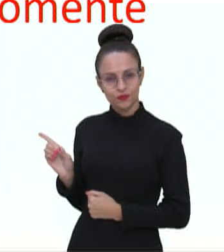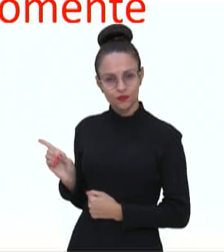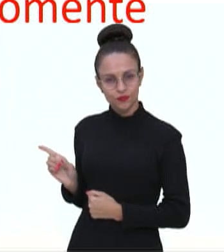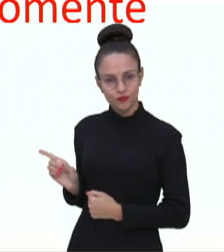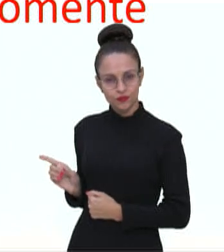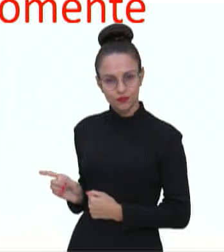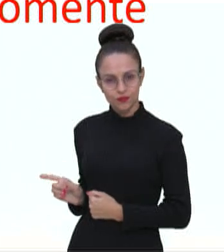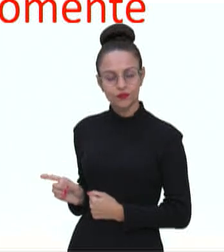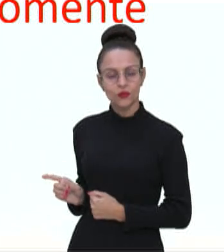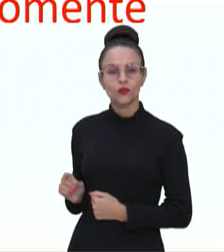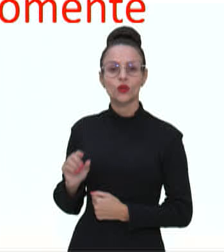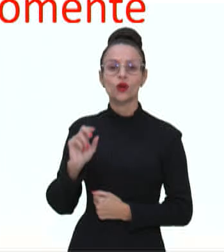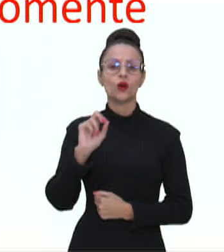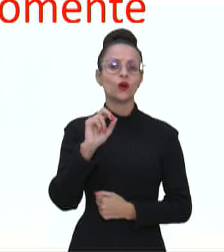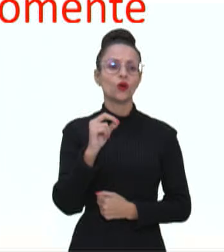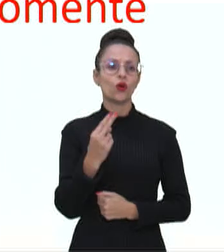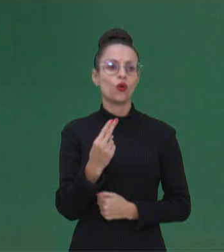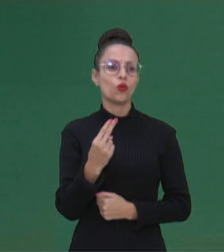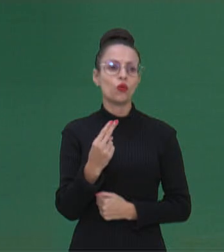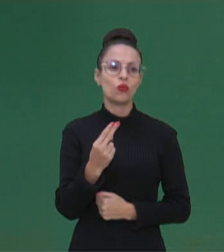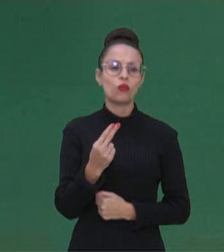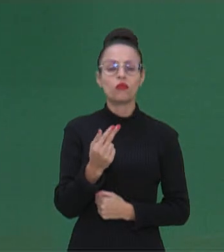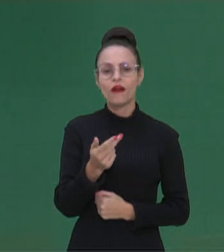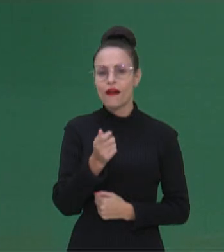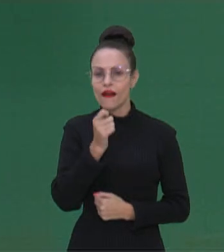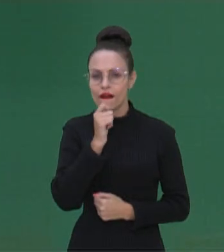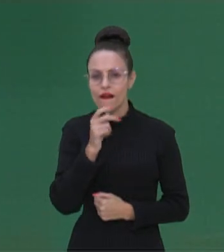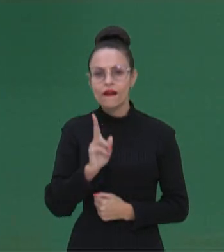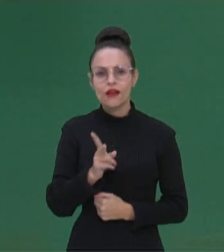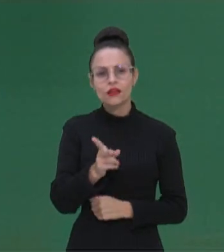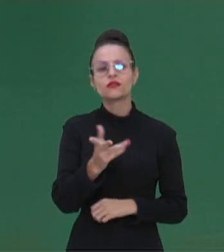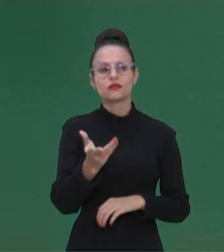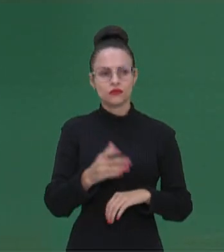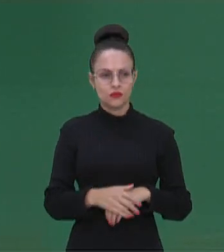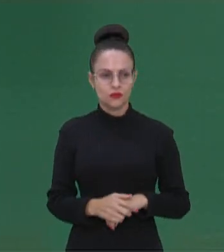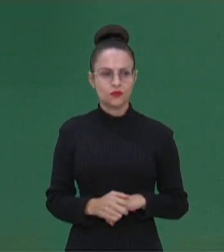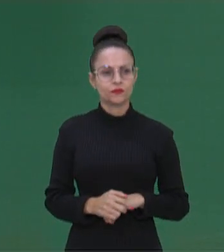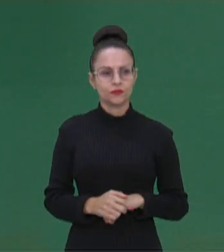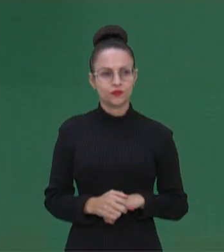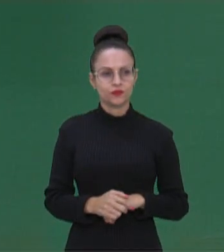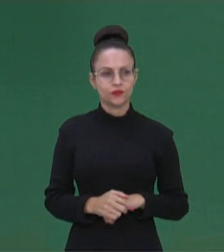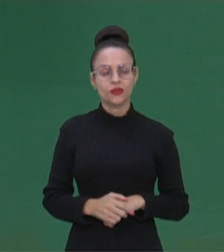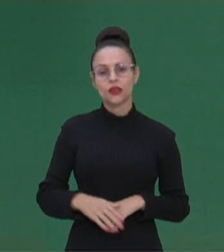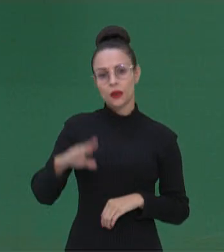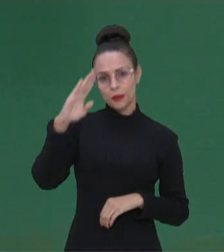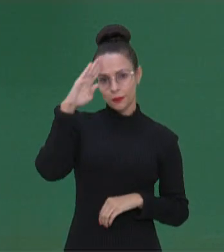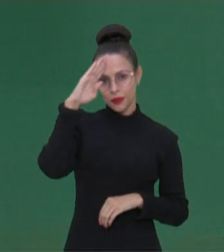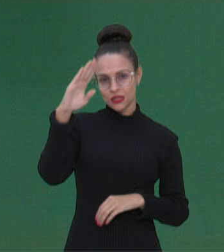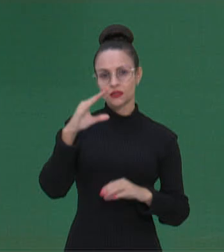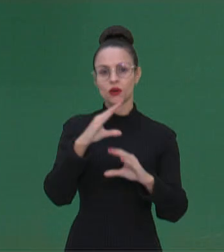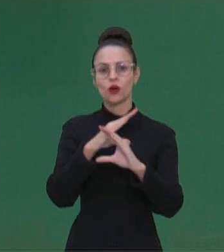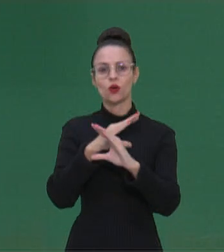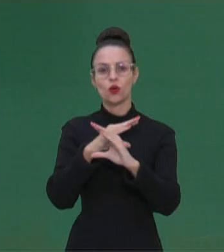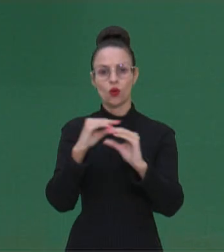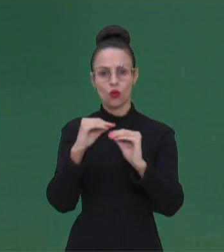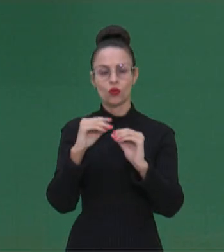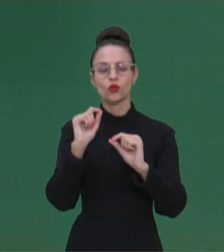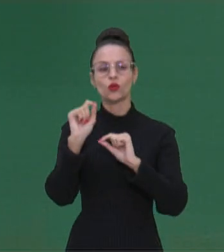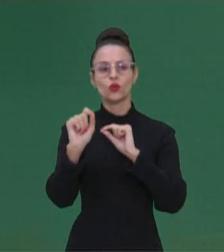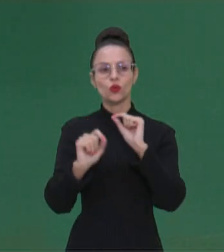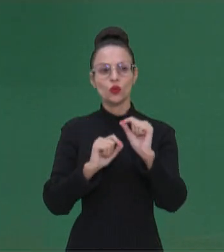aquilo. Ou ainda, ok? As principais conjunções